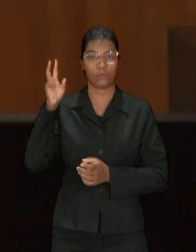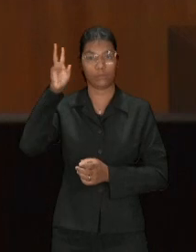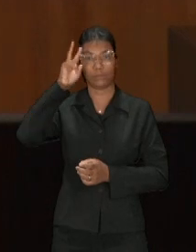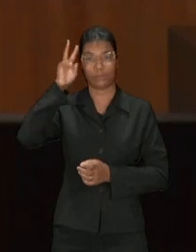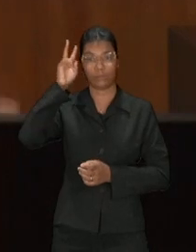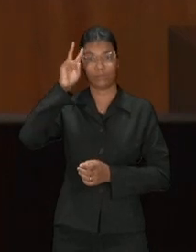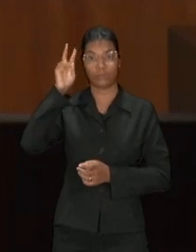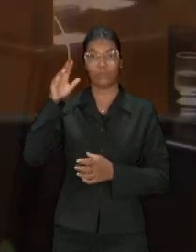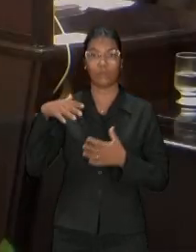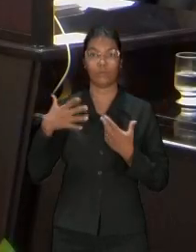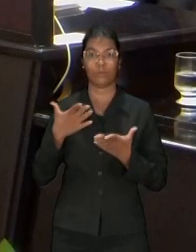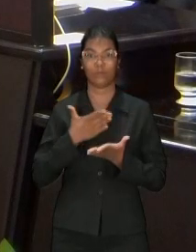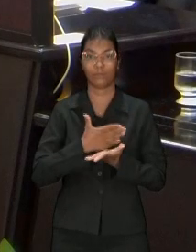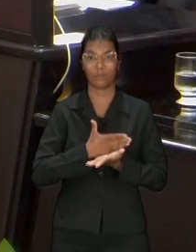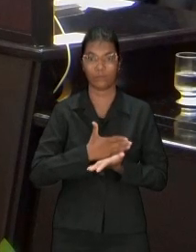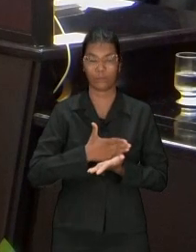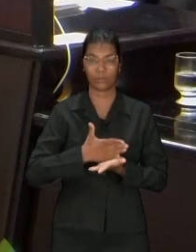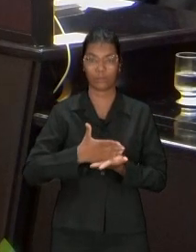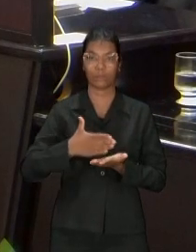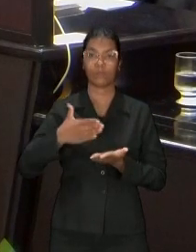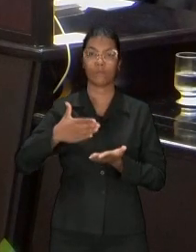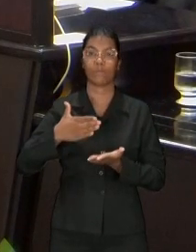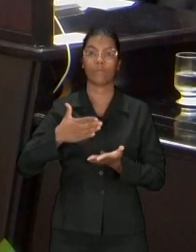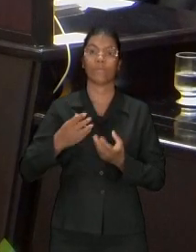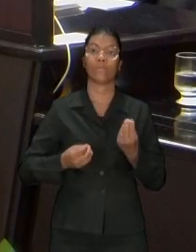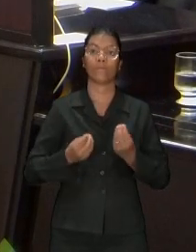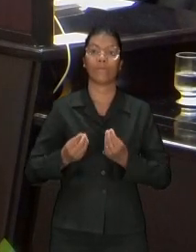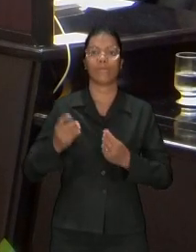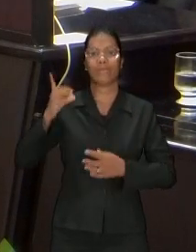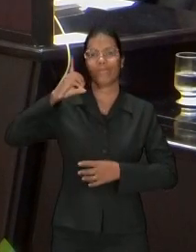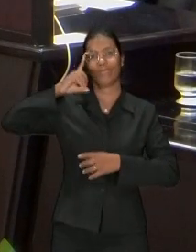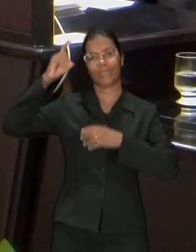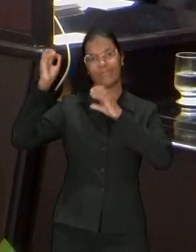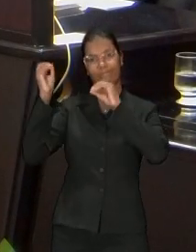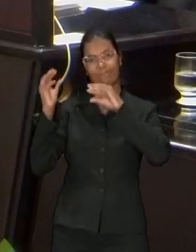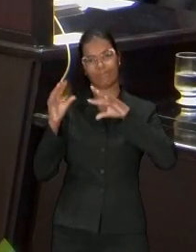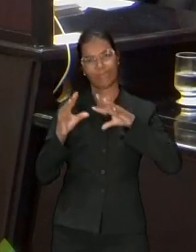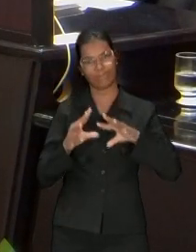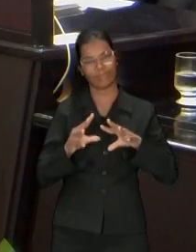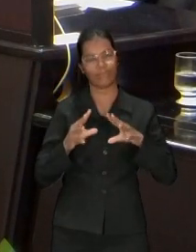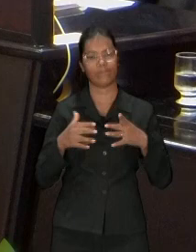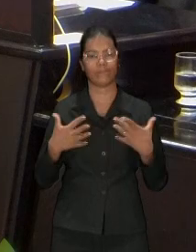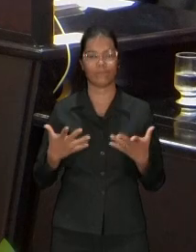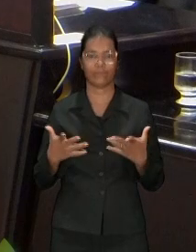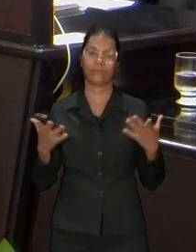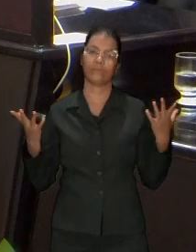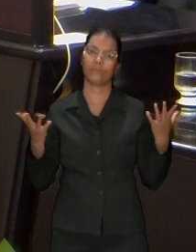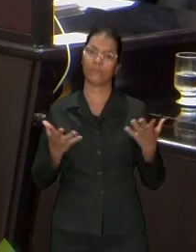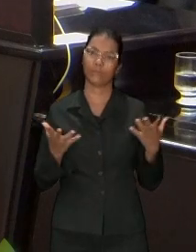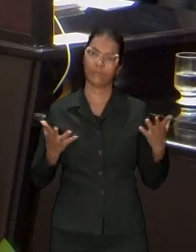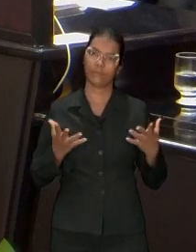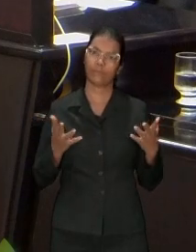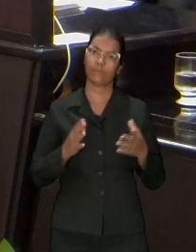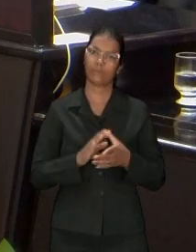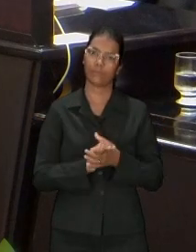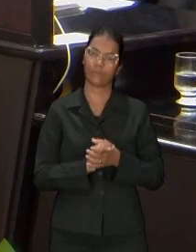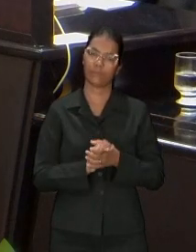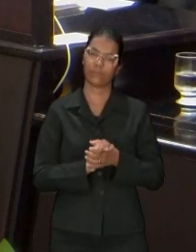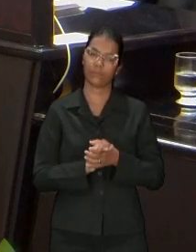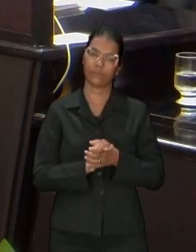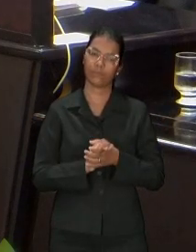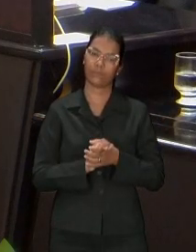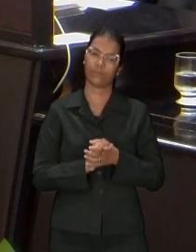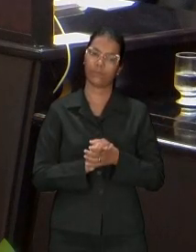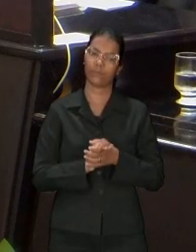requereu a presença de Deus na nossa, nessa solenidade. E, nesse momento, a gente pensando em momento